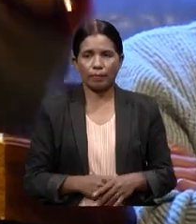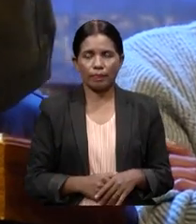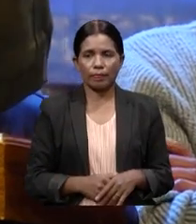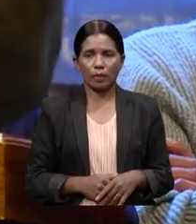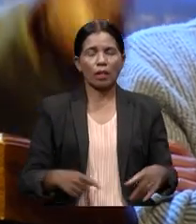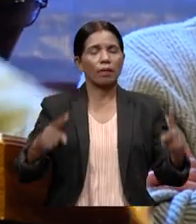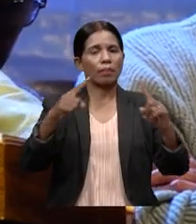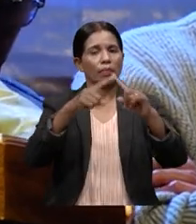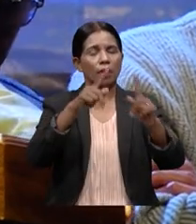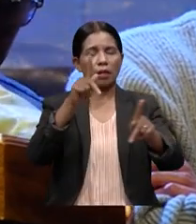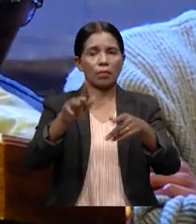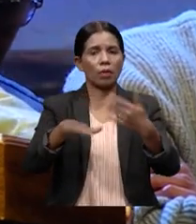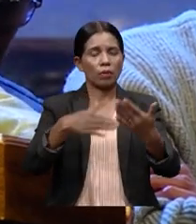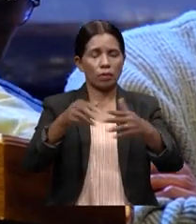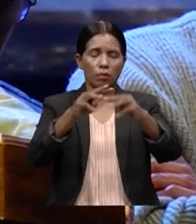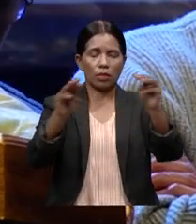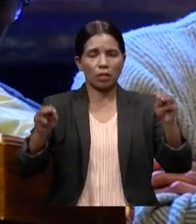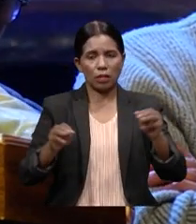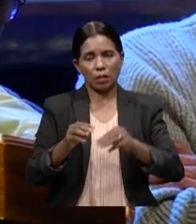Ba população e município selo,